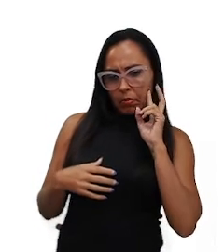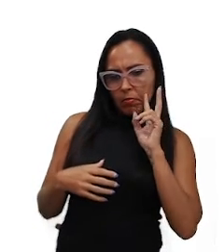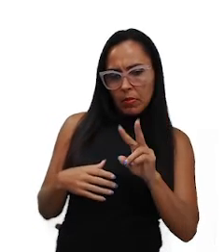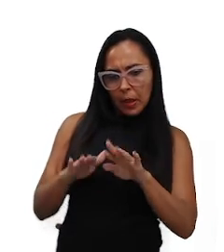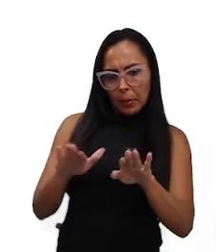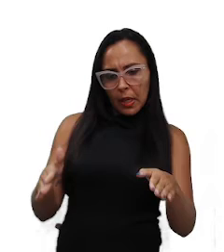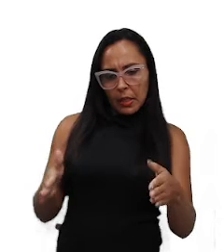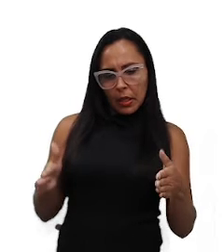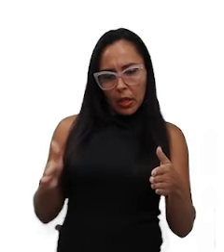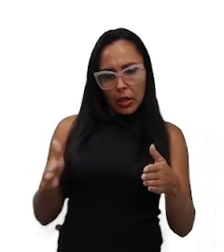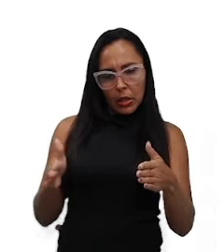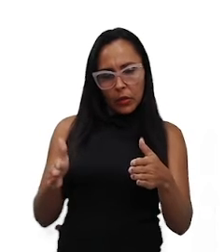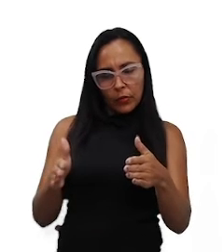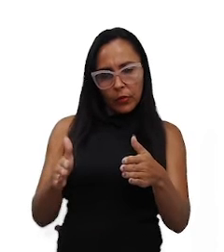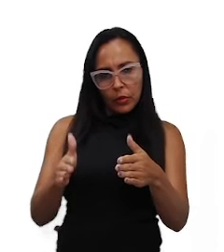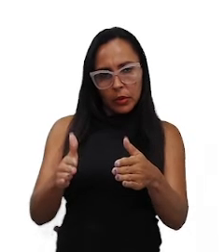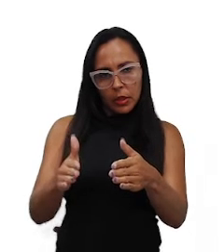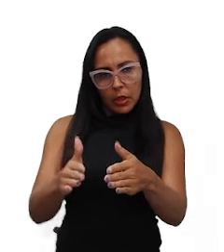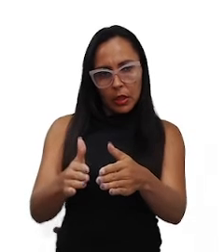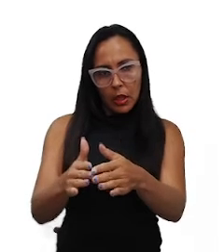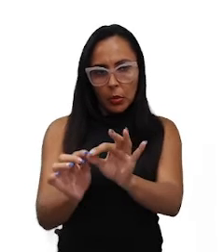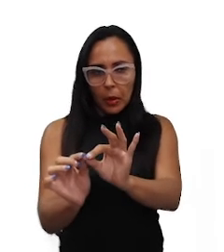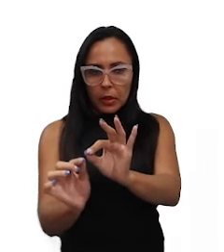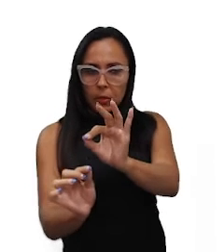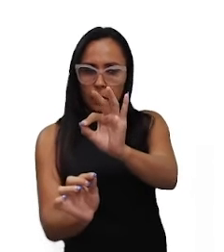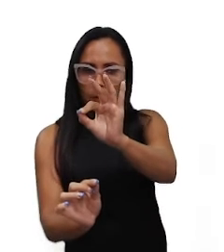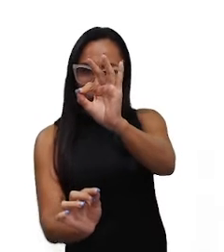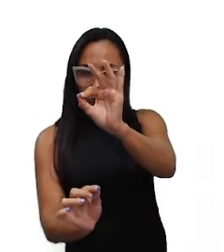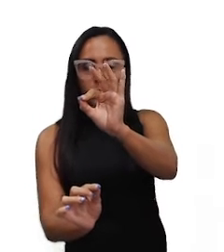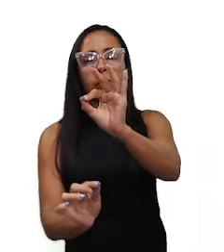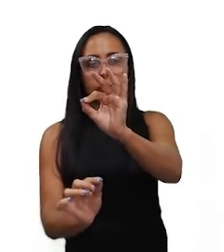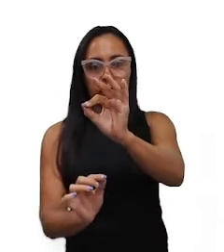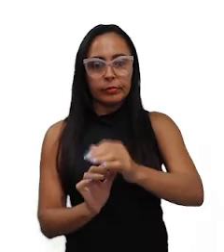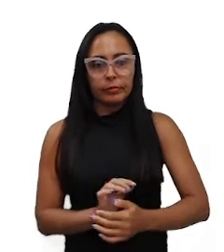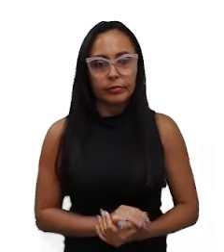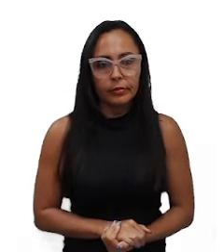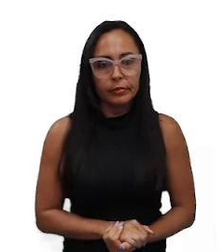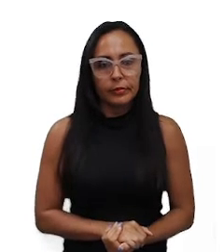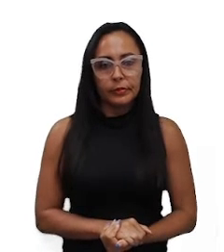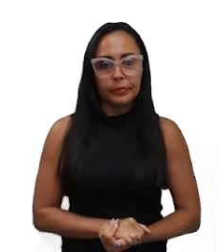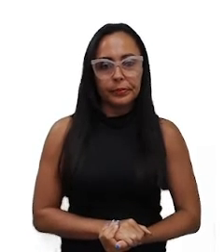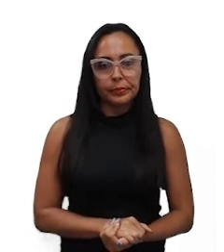né, exatamente para esse ponto de fuga, né, dando essa sensação de profundidade.